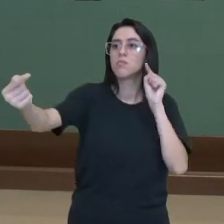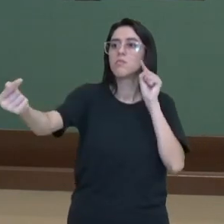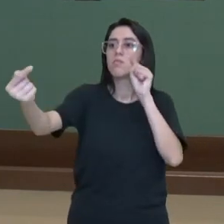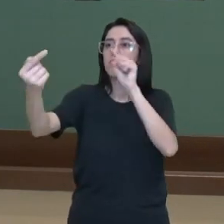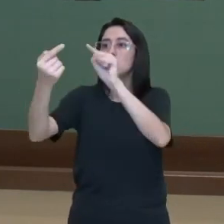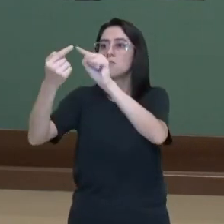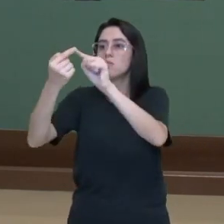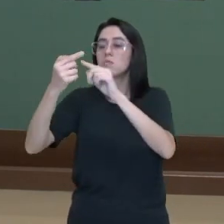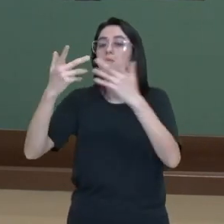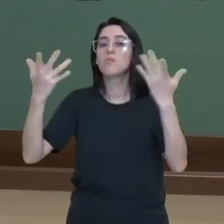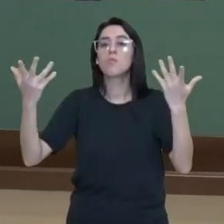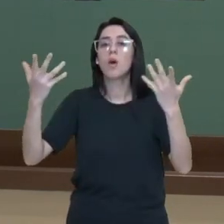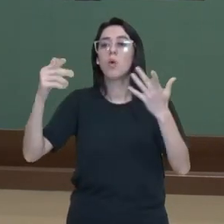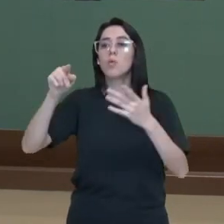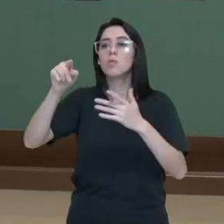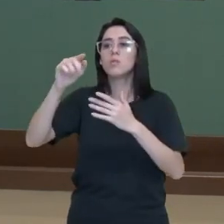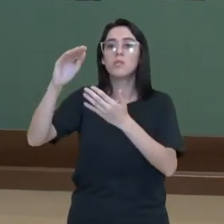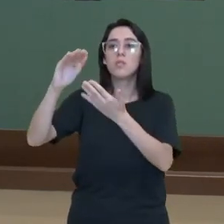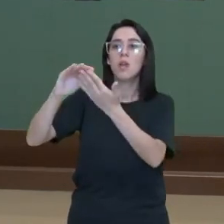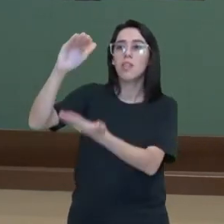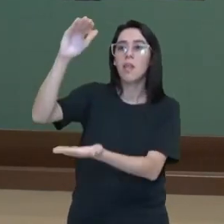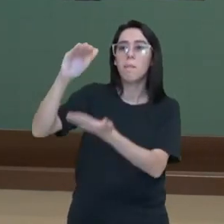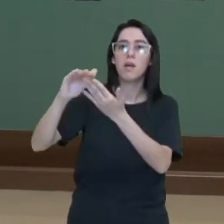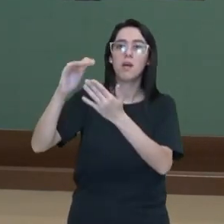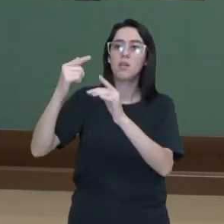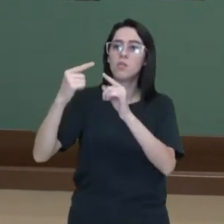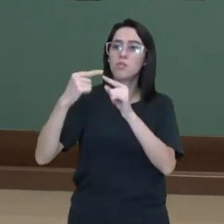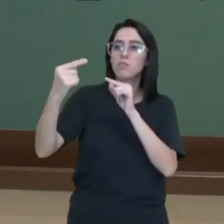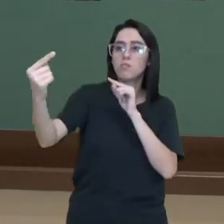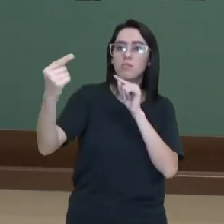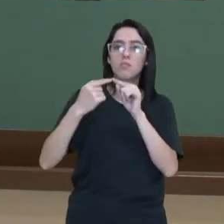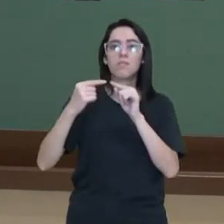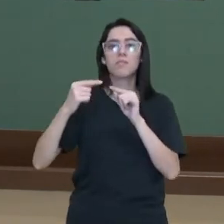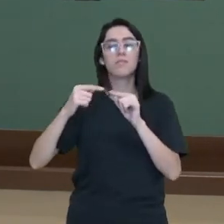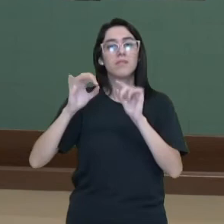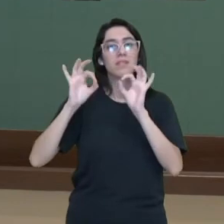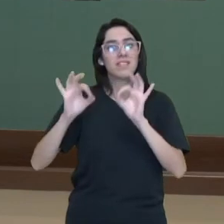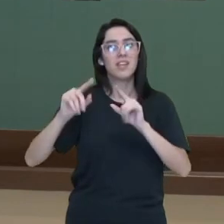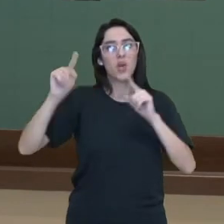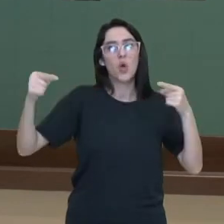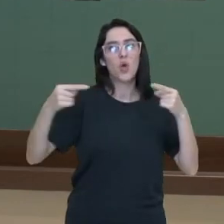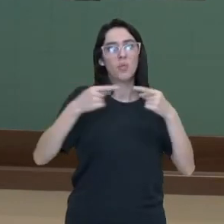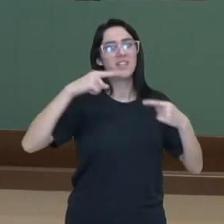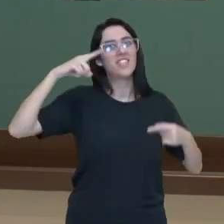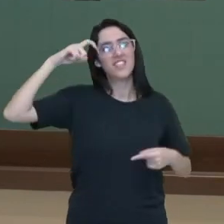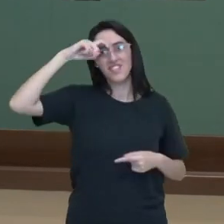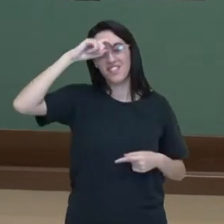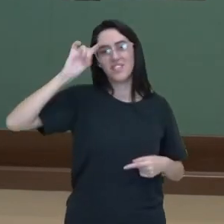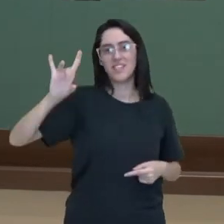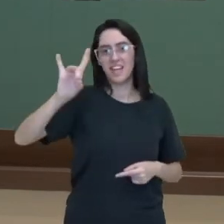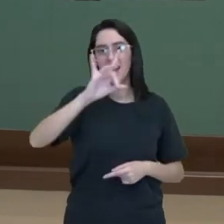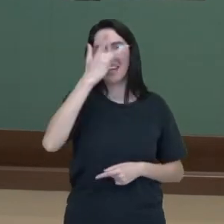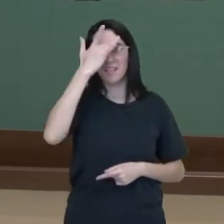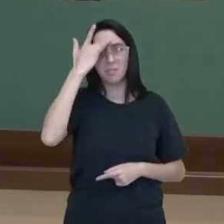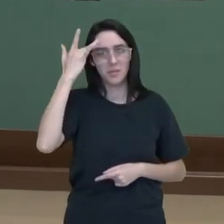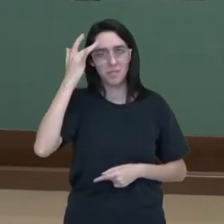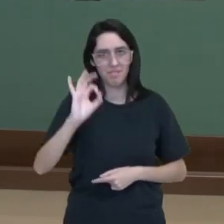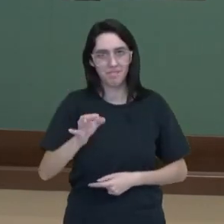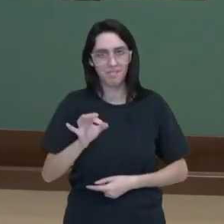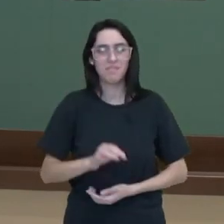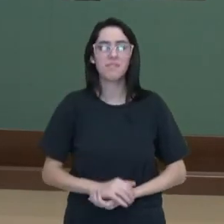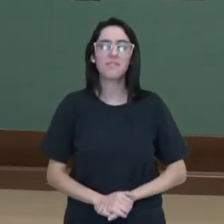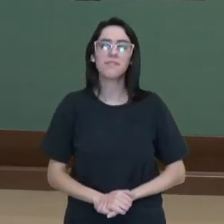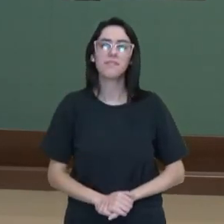e o tamanho do alvo é que dá essa dificuldade na realização desse esporte, tá